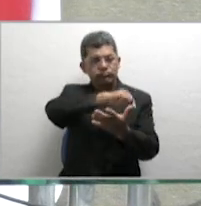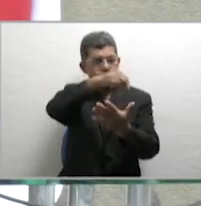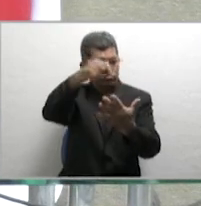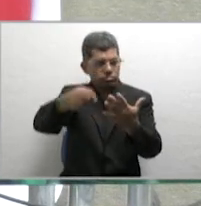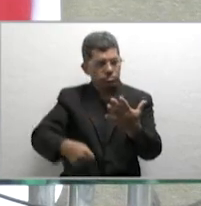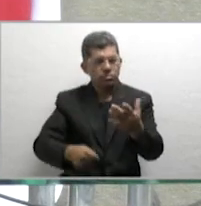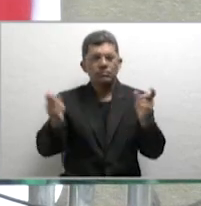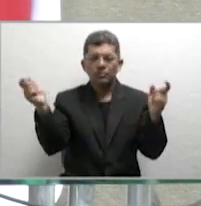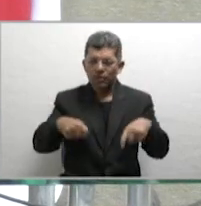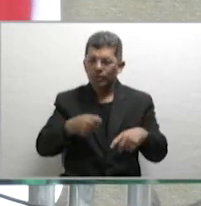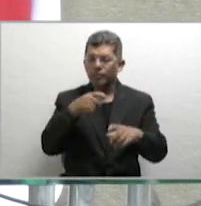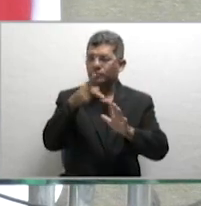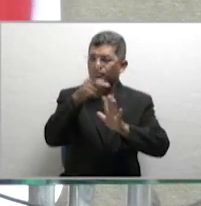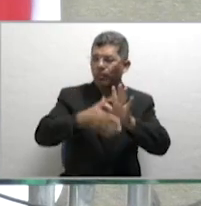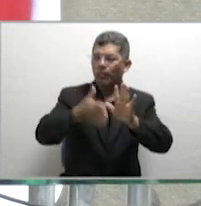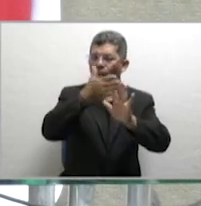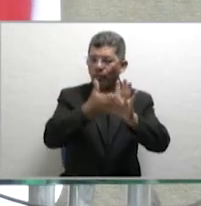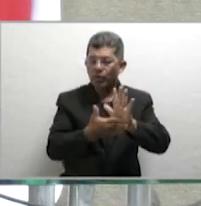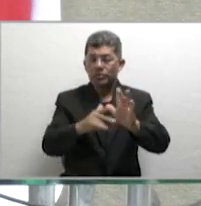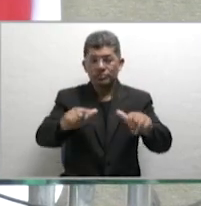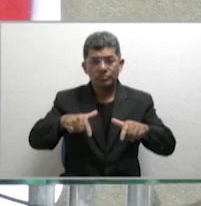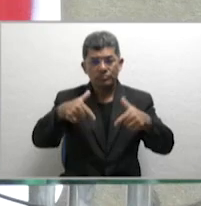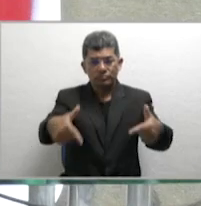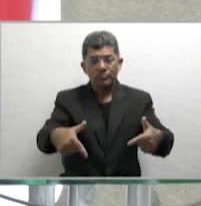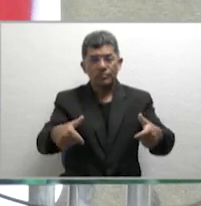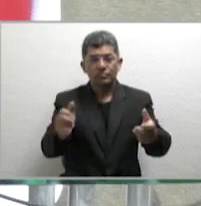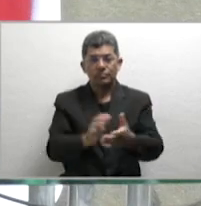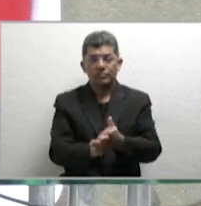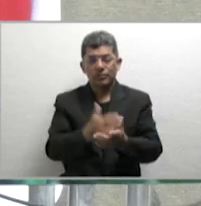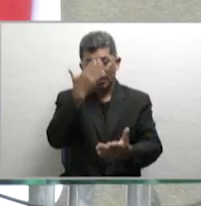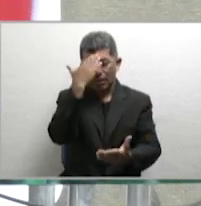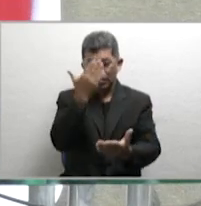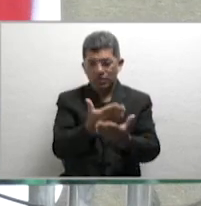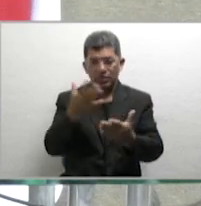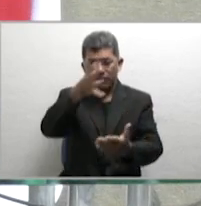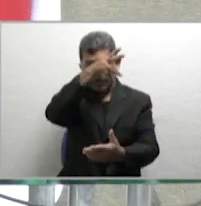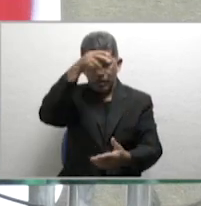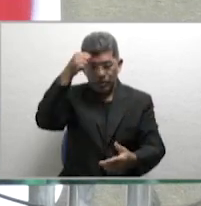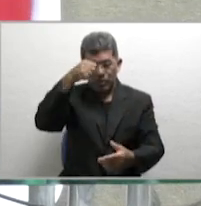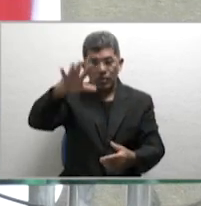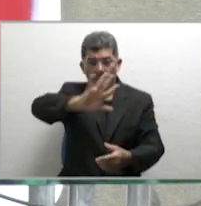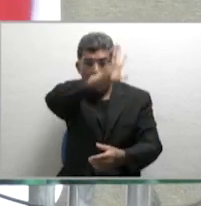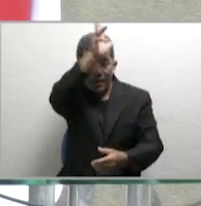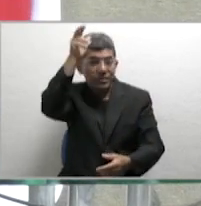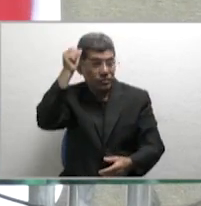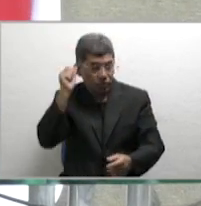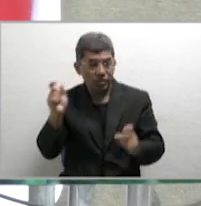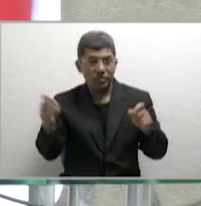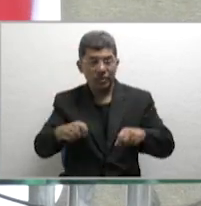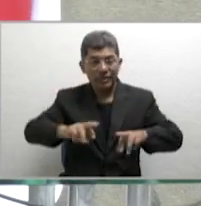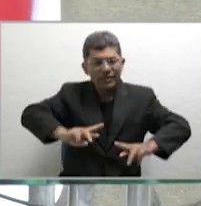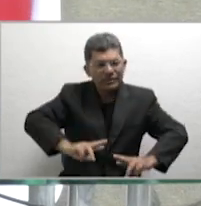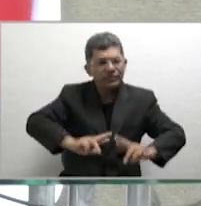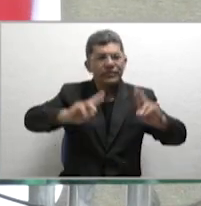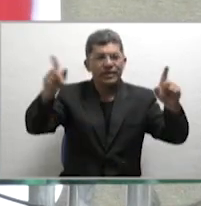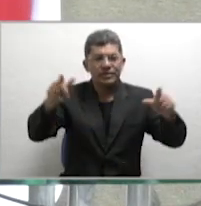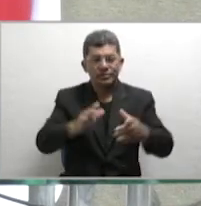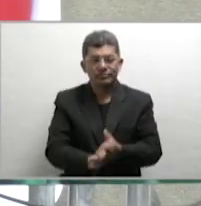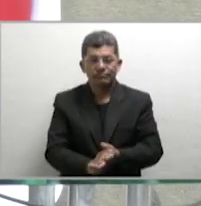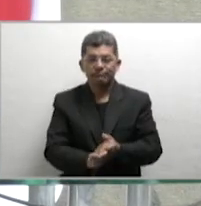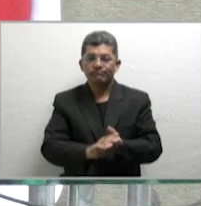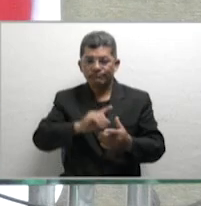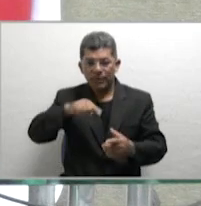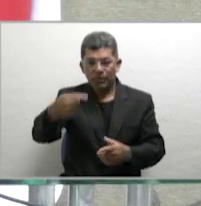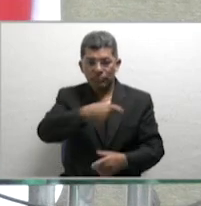temos muito a fazer e muito a avançar nessa área, e acredito que Manaus, o Amazonas, será diferente após